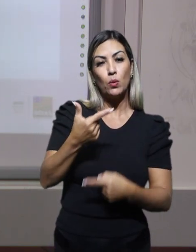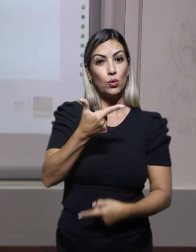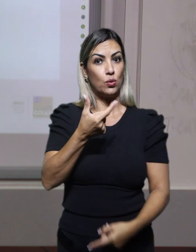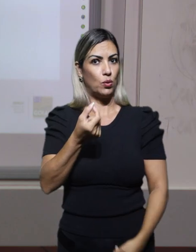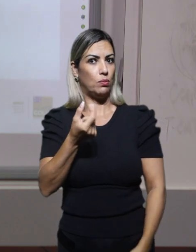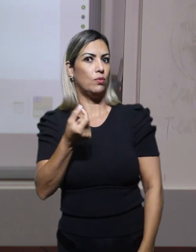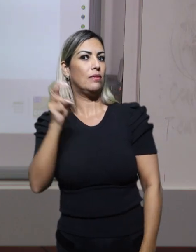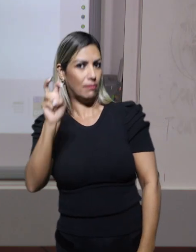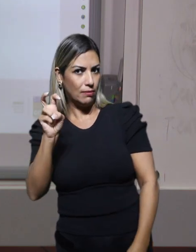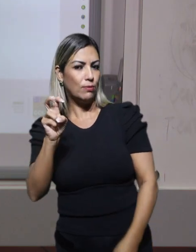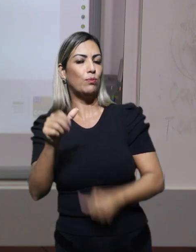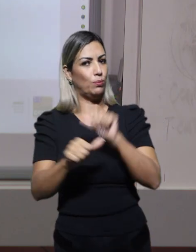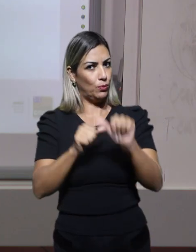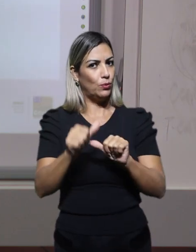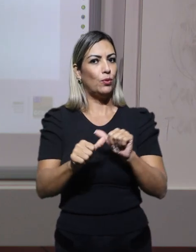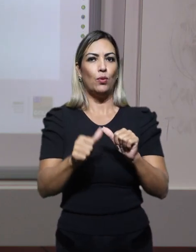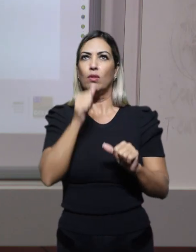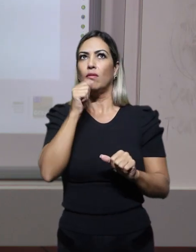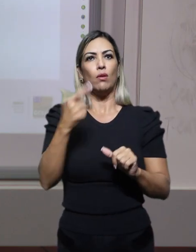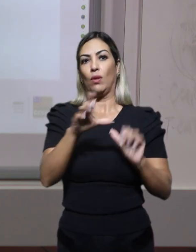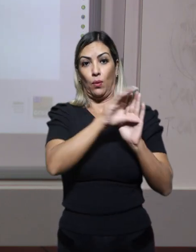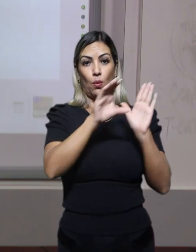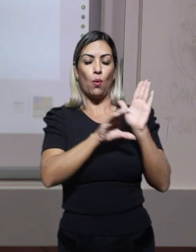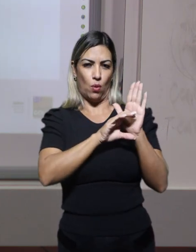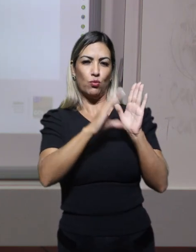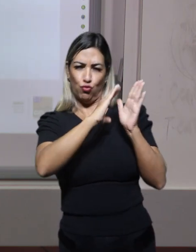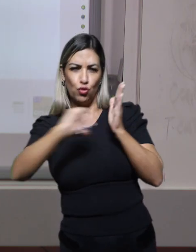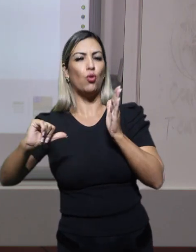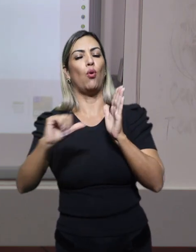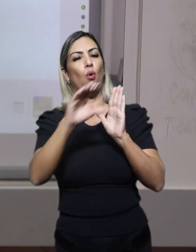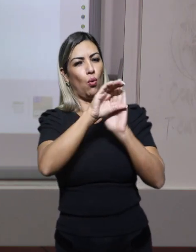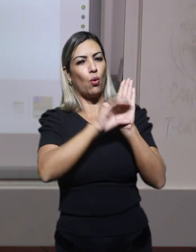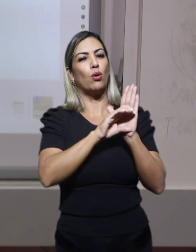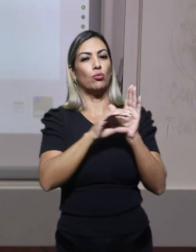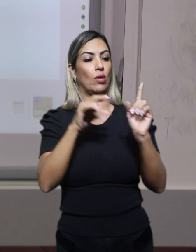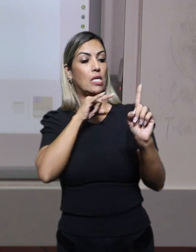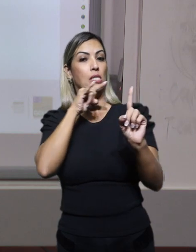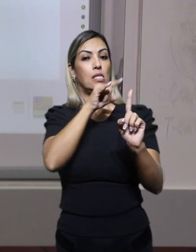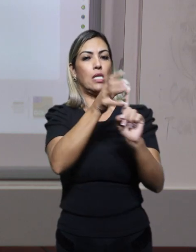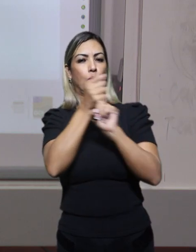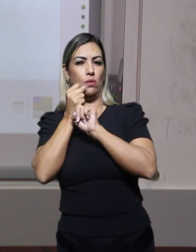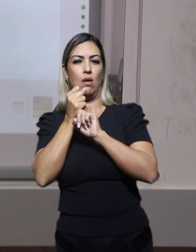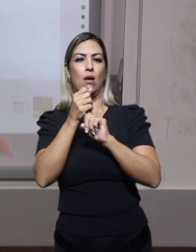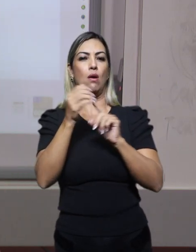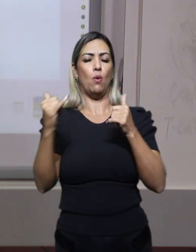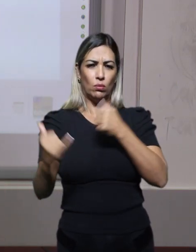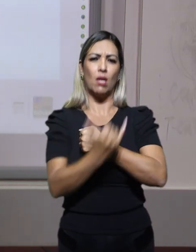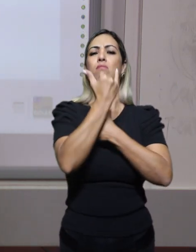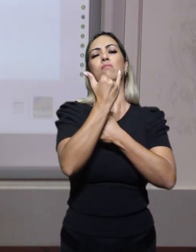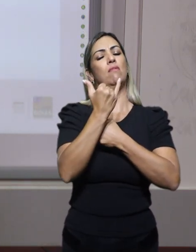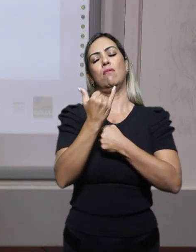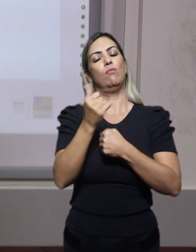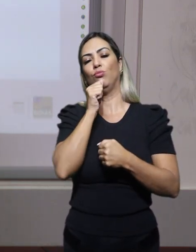2005, que não existem mais no Código Penal os crimes de sedução, o crime de adultério. Vejam só